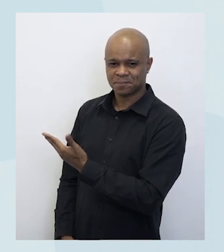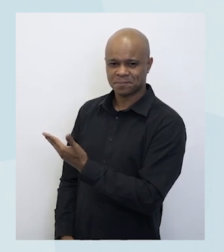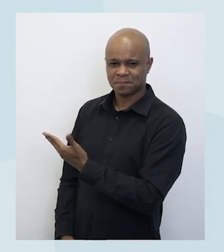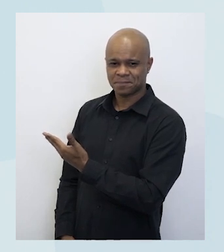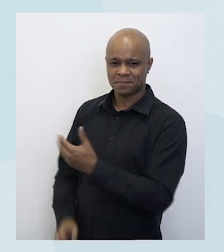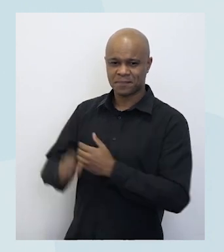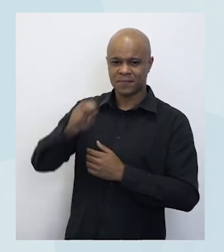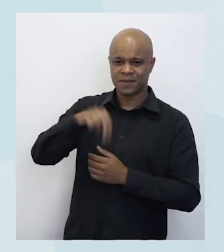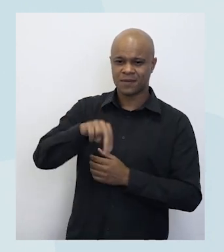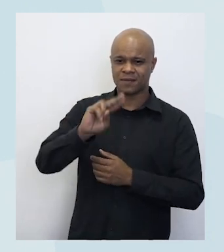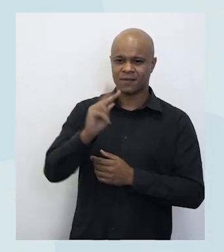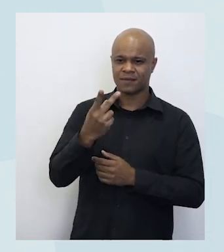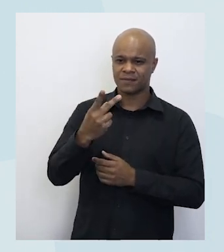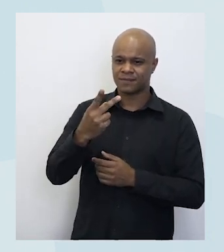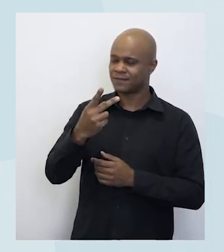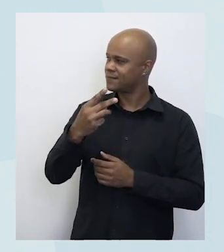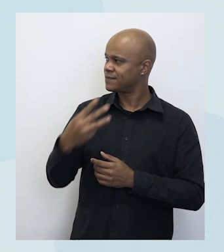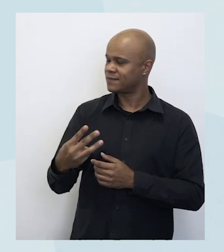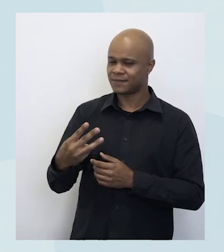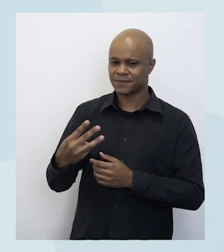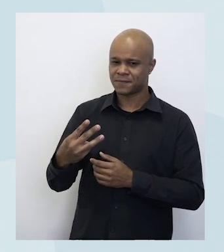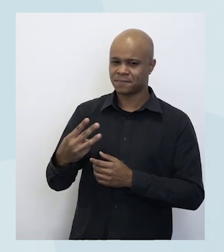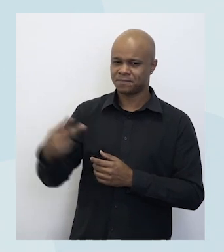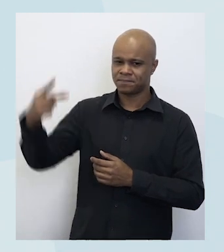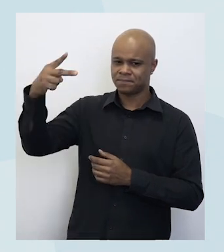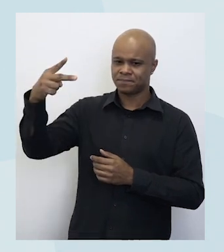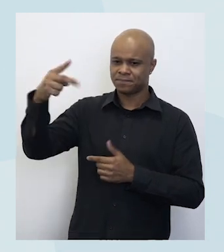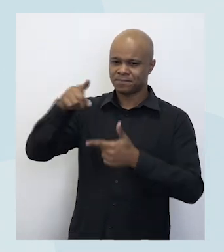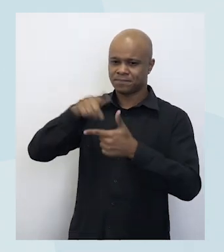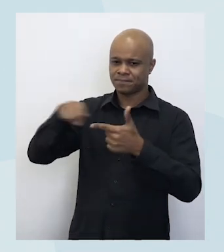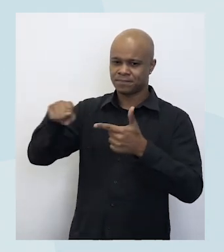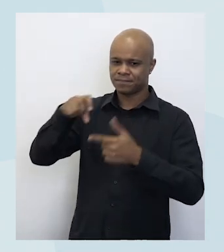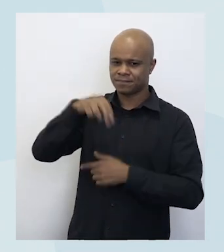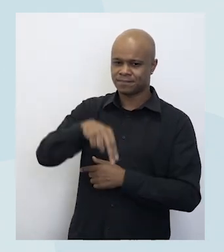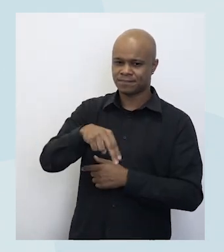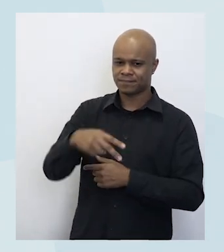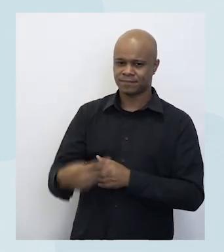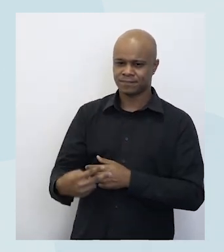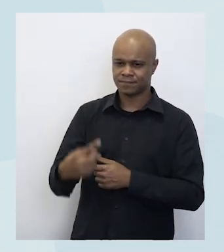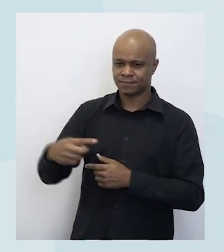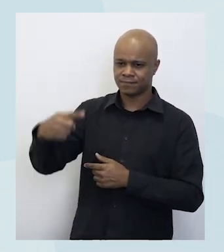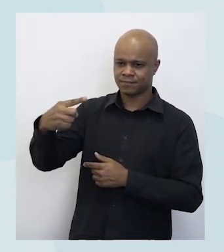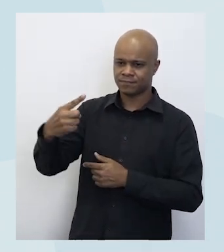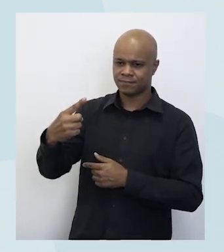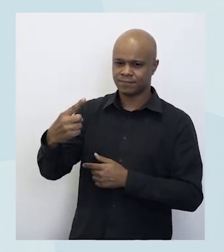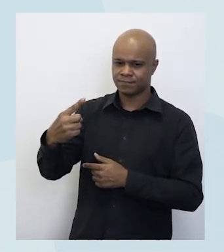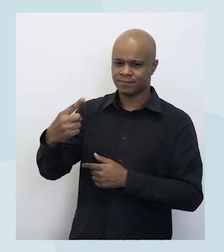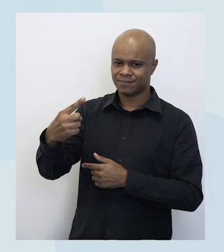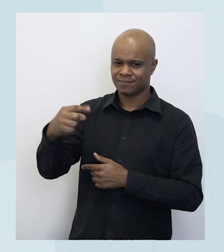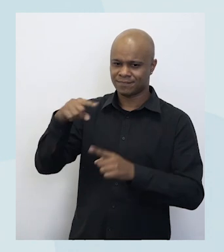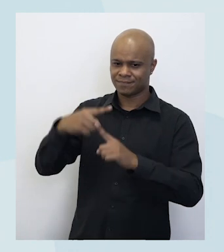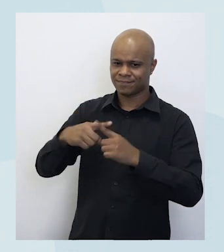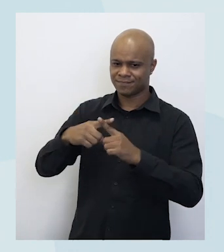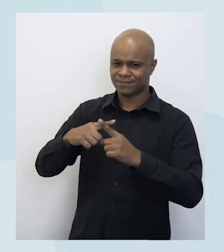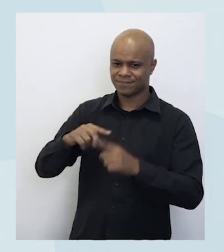né? Que divide a concentração do N2 elevado a 1 vezes a